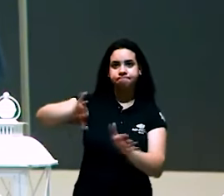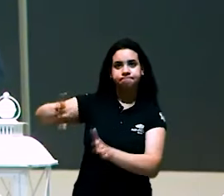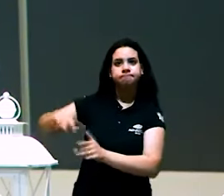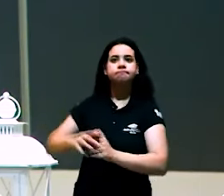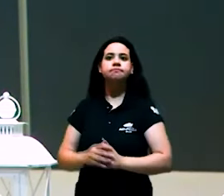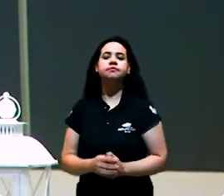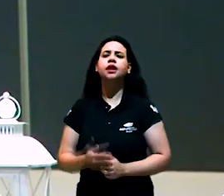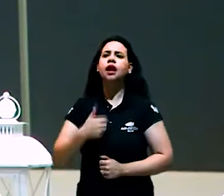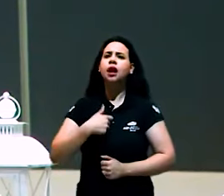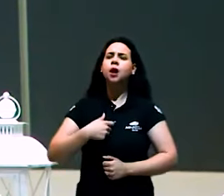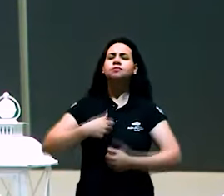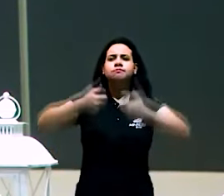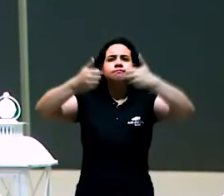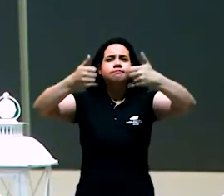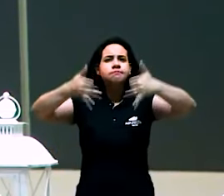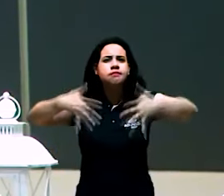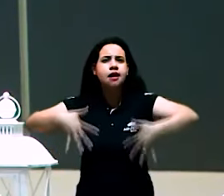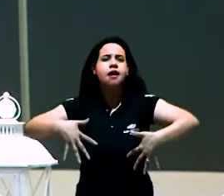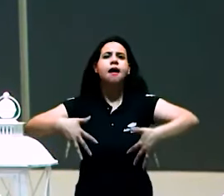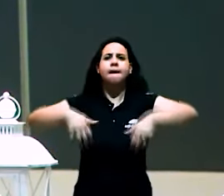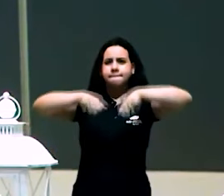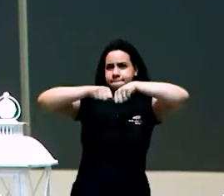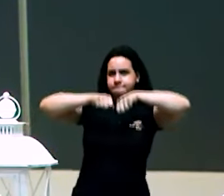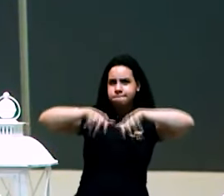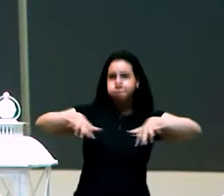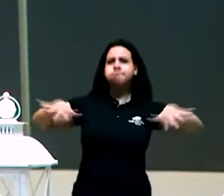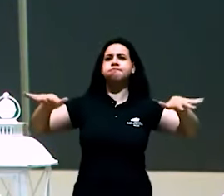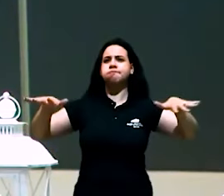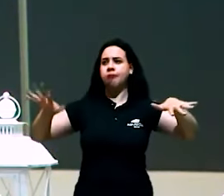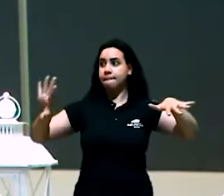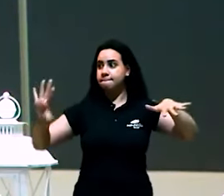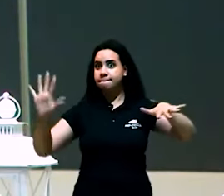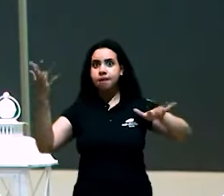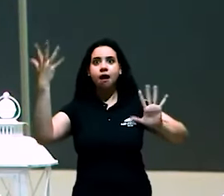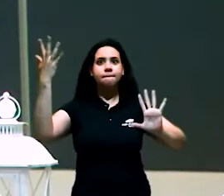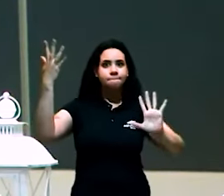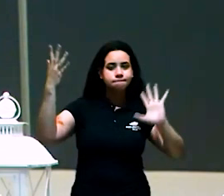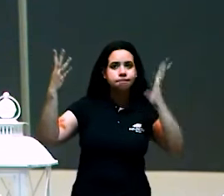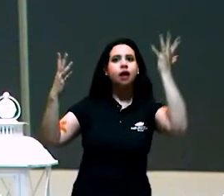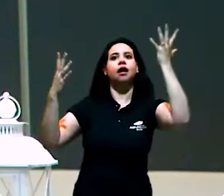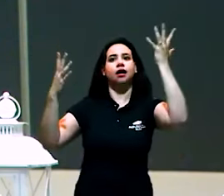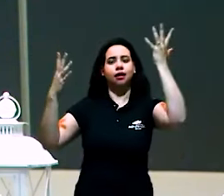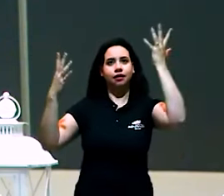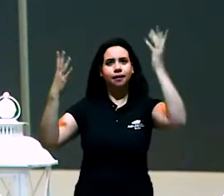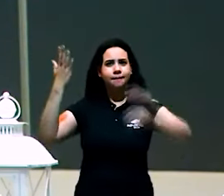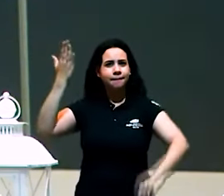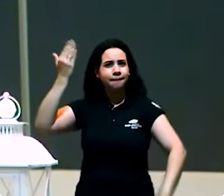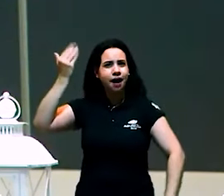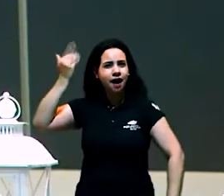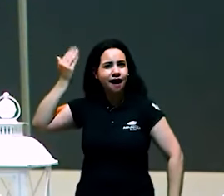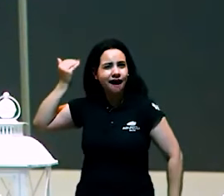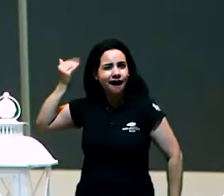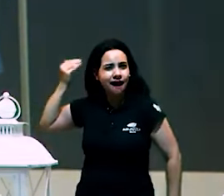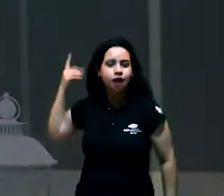grande movimento que se deu como origem lá no dia